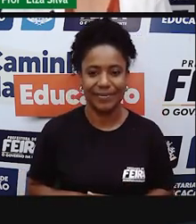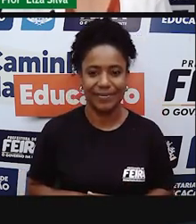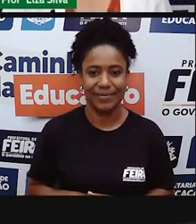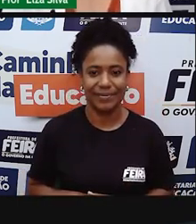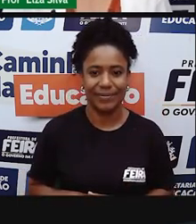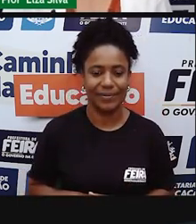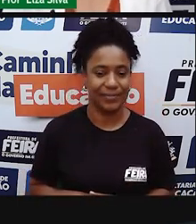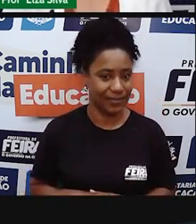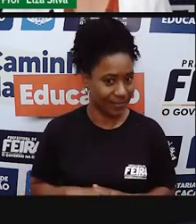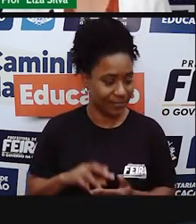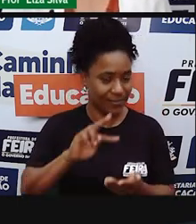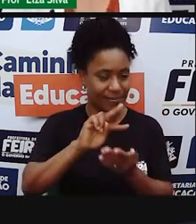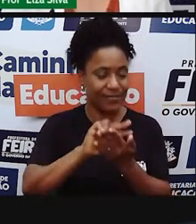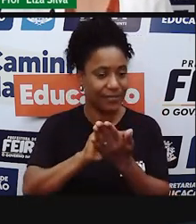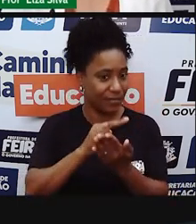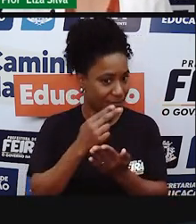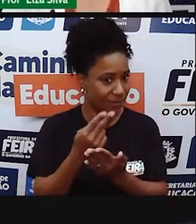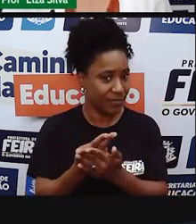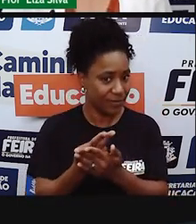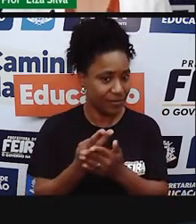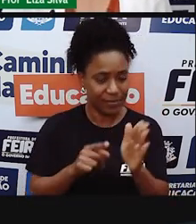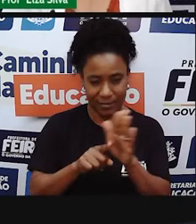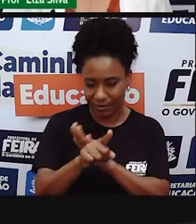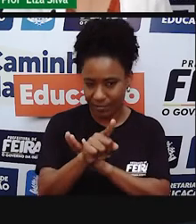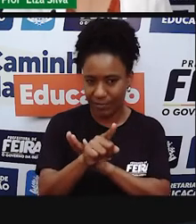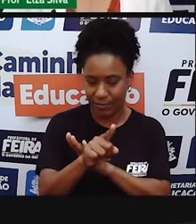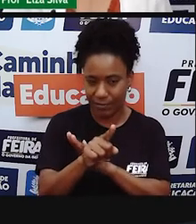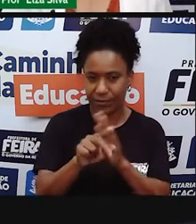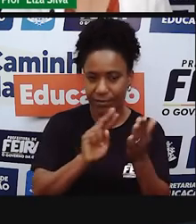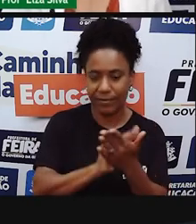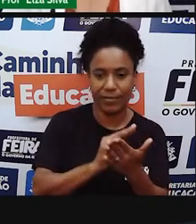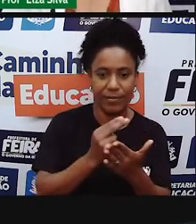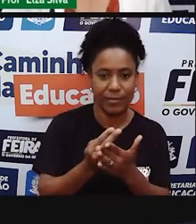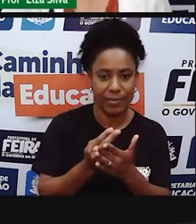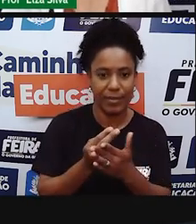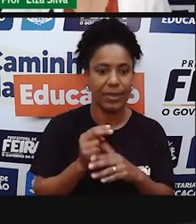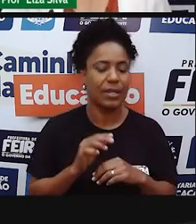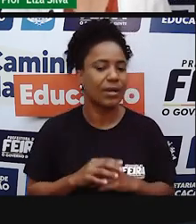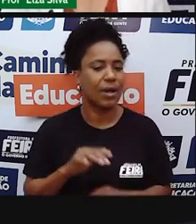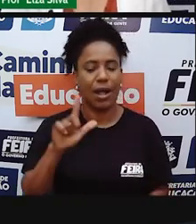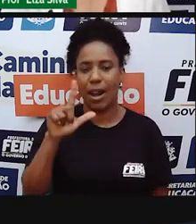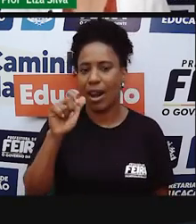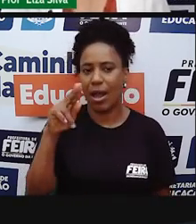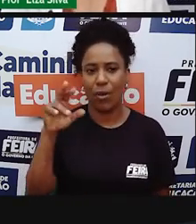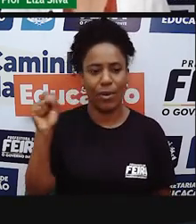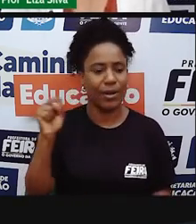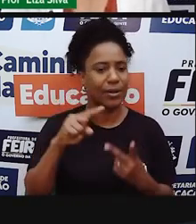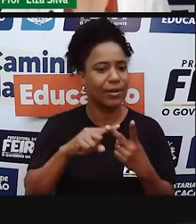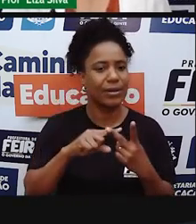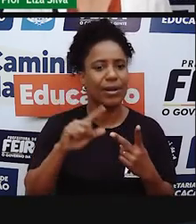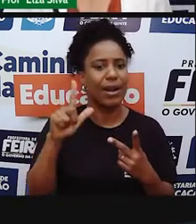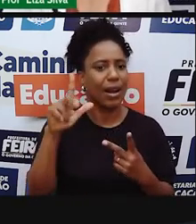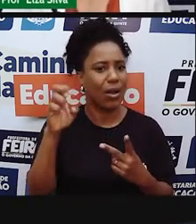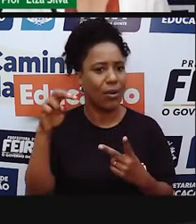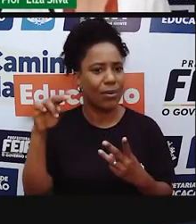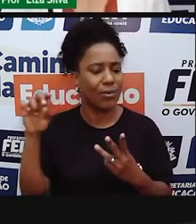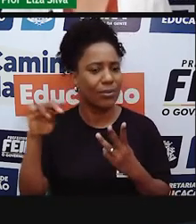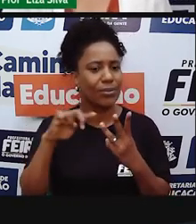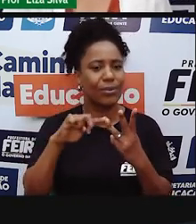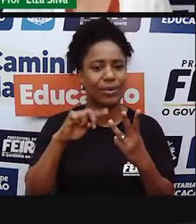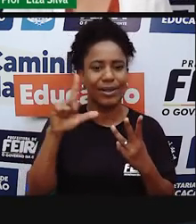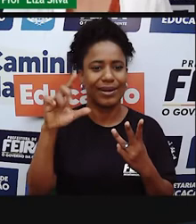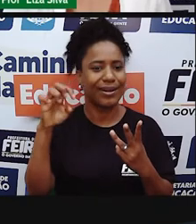Laura, Thelma, Leon and Leandro? Quem são Laura, Thelma, Leon e Leandro? De acordo com a